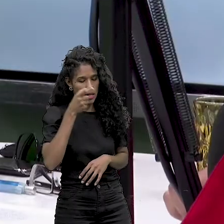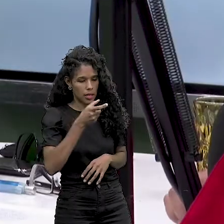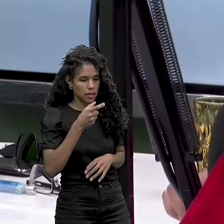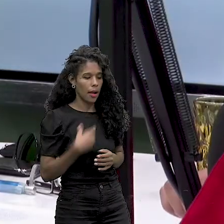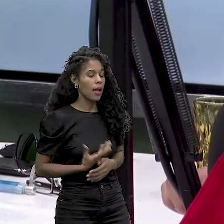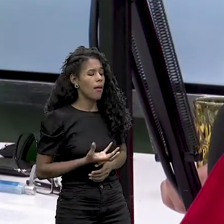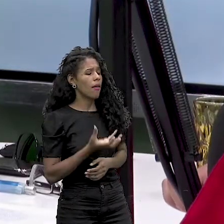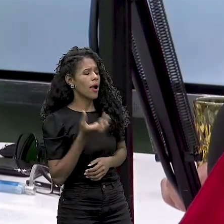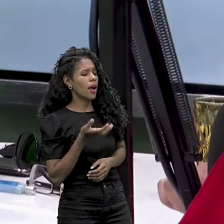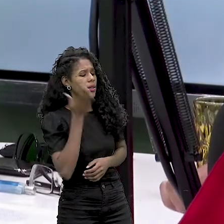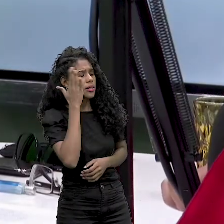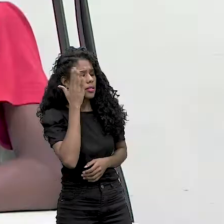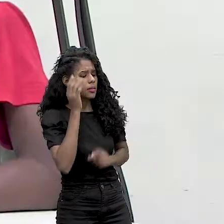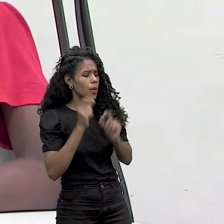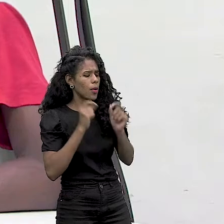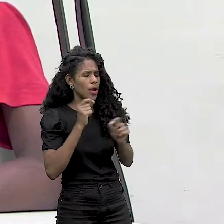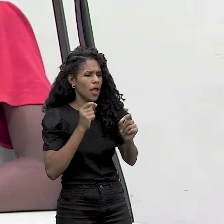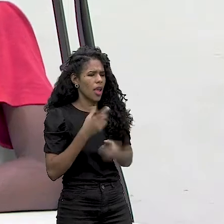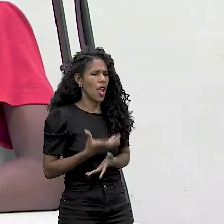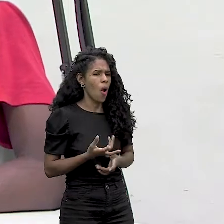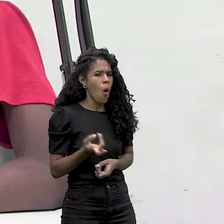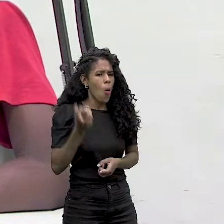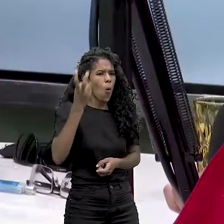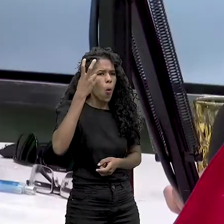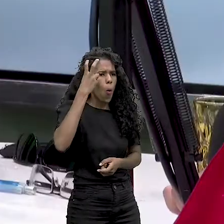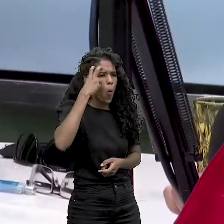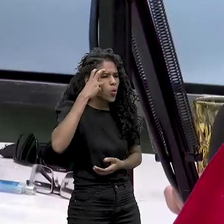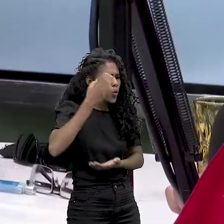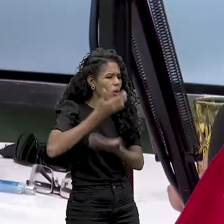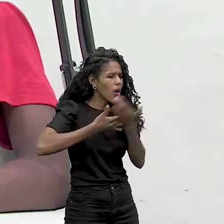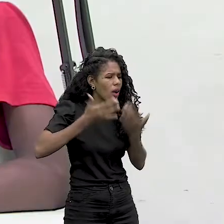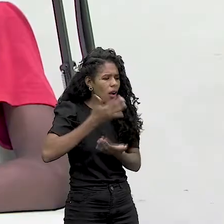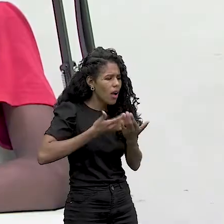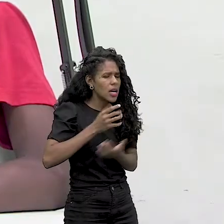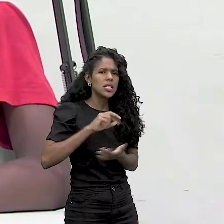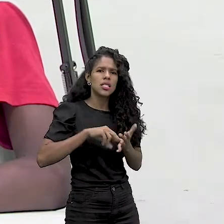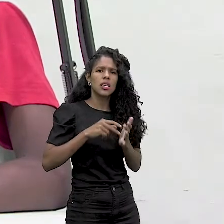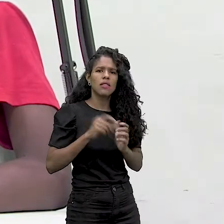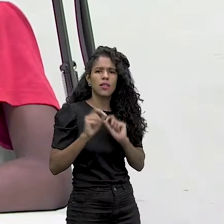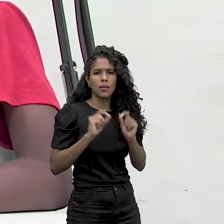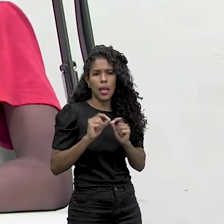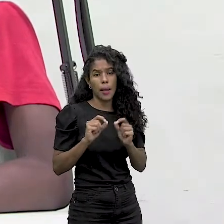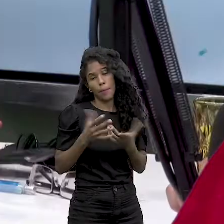está muito em voga isso, né? Principalmente na internet, né, Dirley? Exatamente.